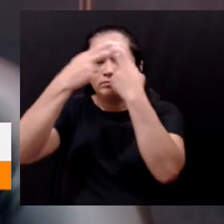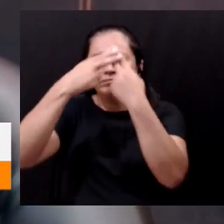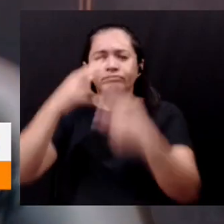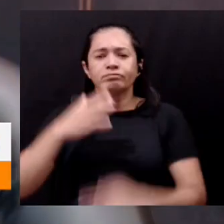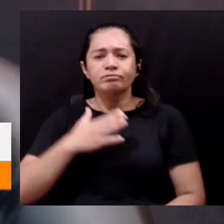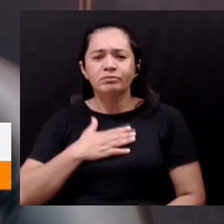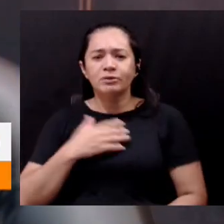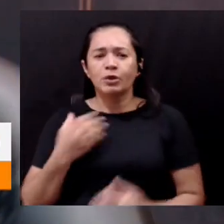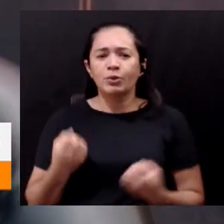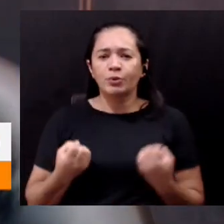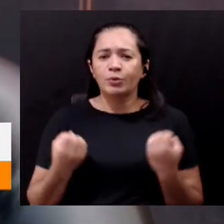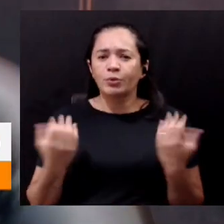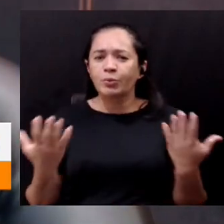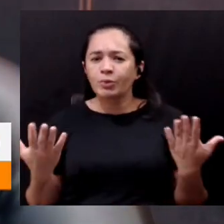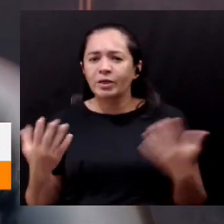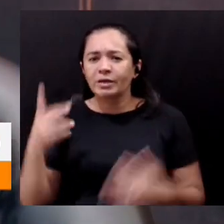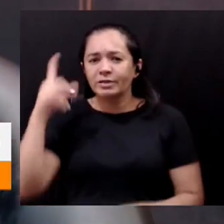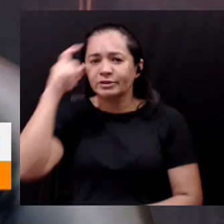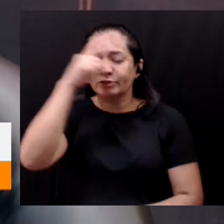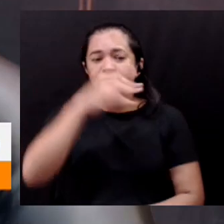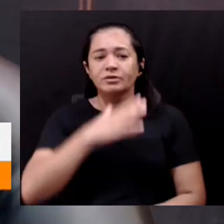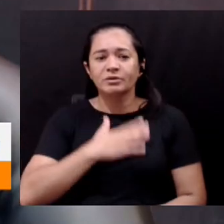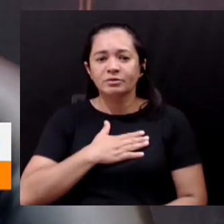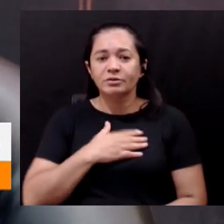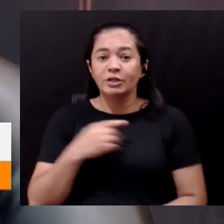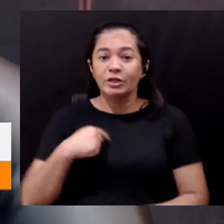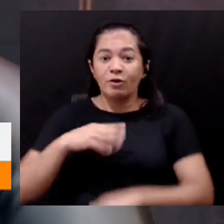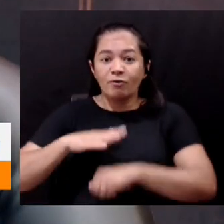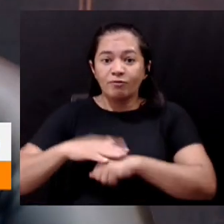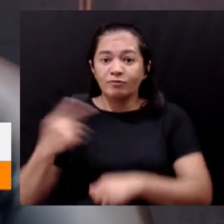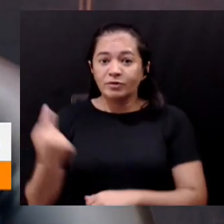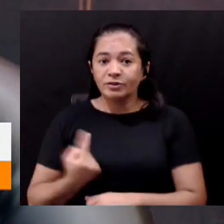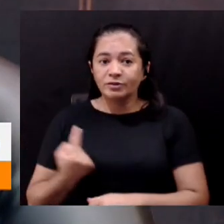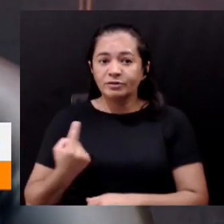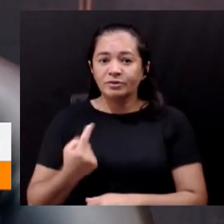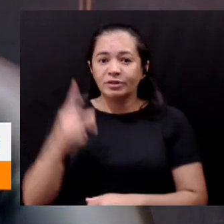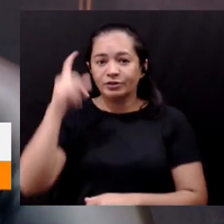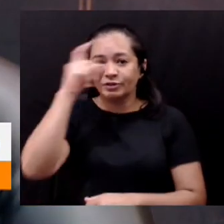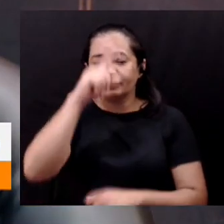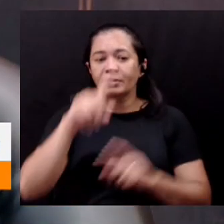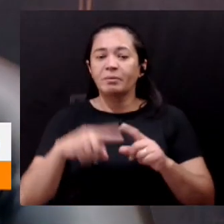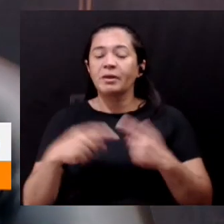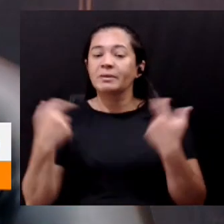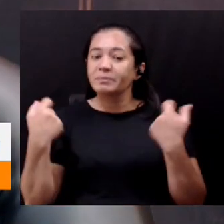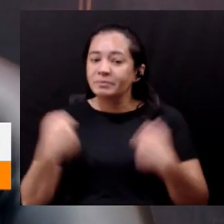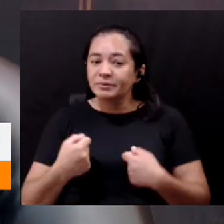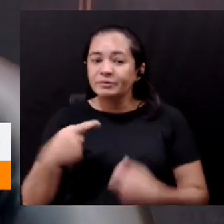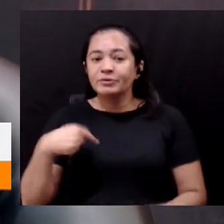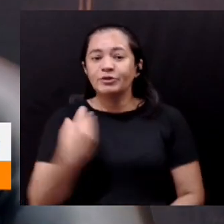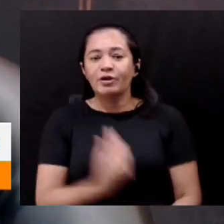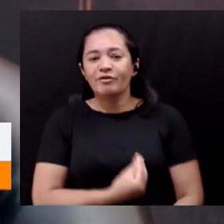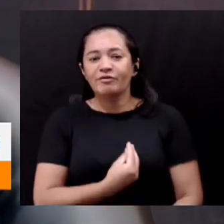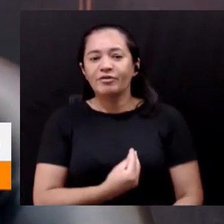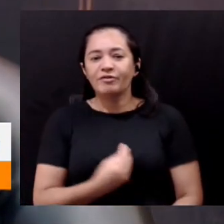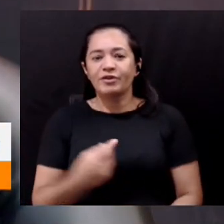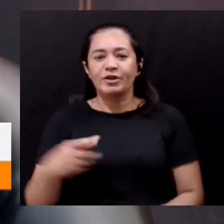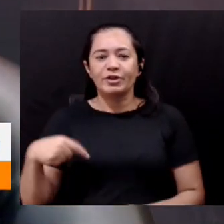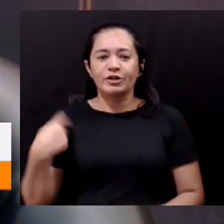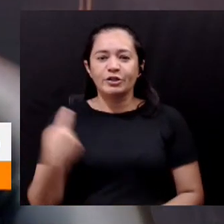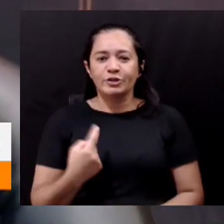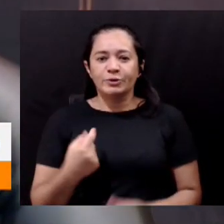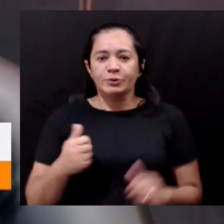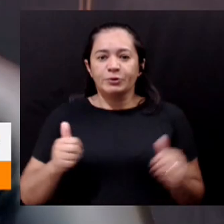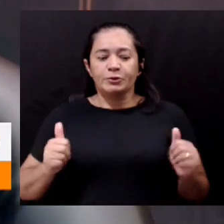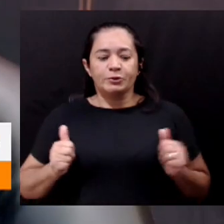difícil conseguir fazer essa trilha sozinho, mas é necessário para que a gente consiga viver e não ficar refém, né, desse olhar externo,